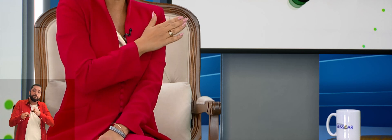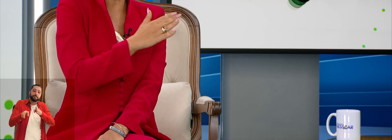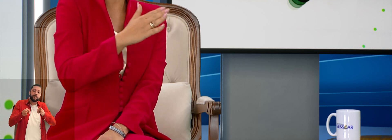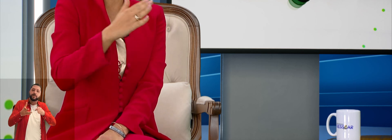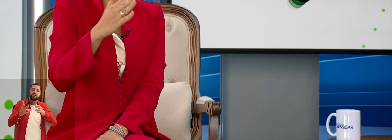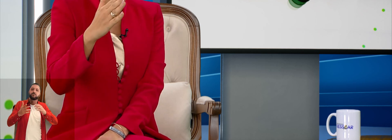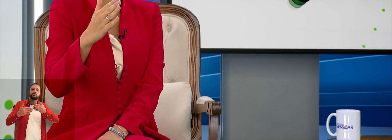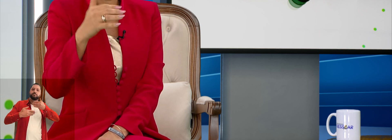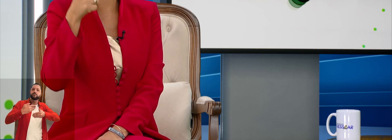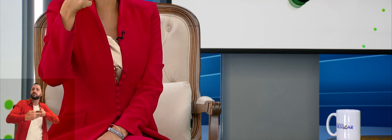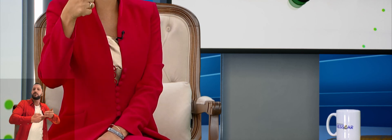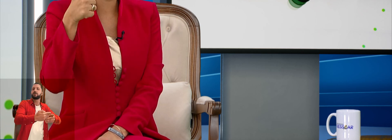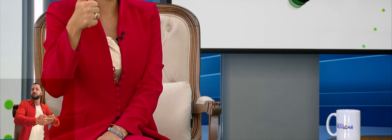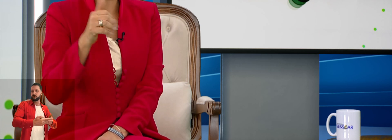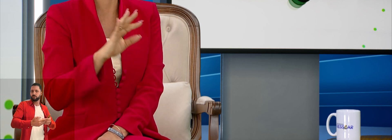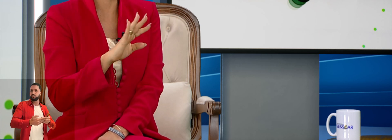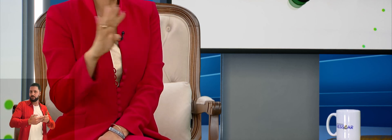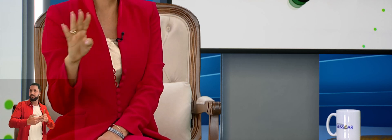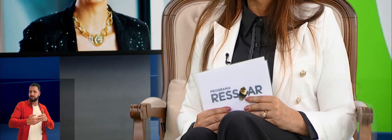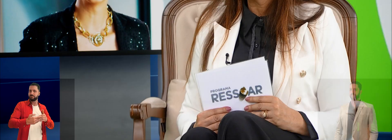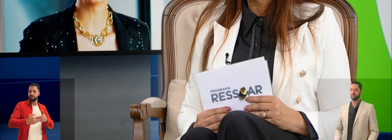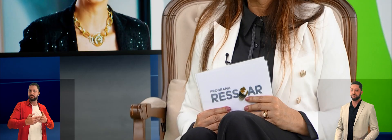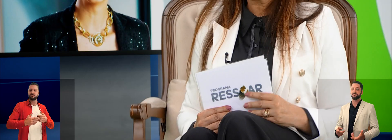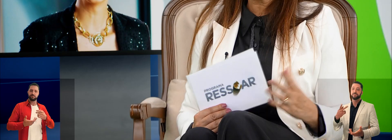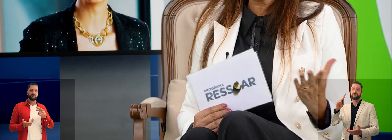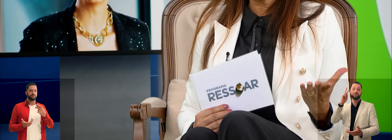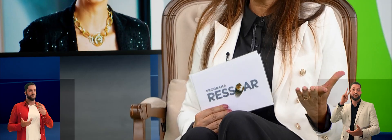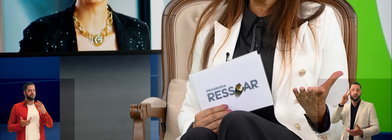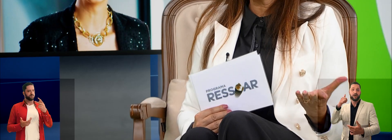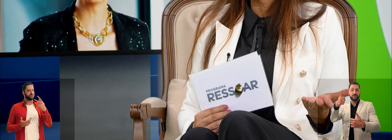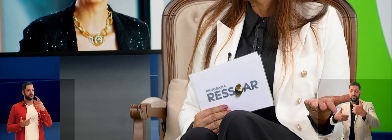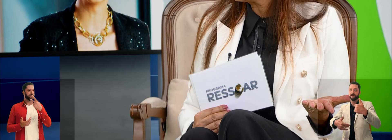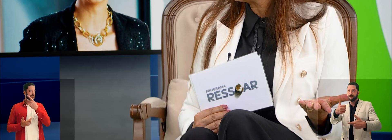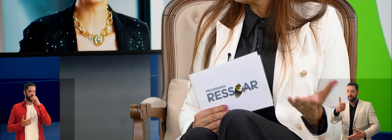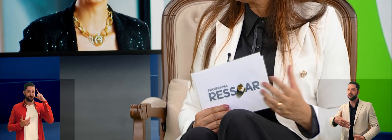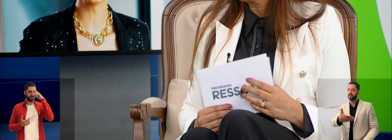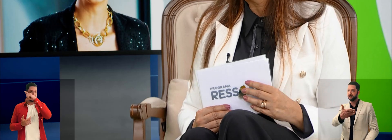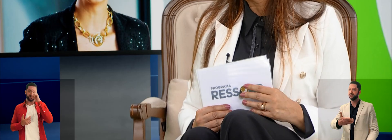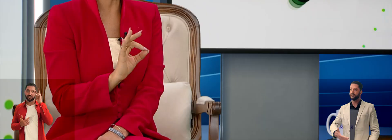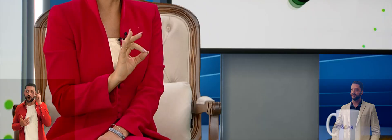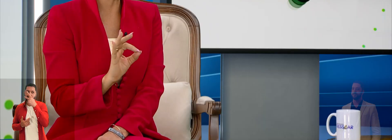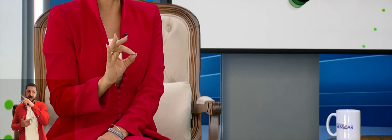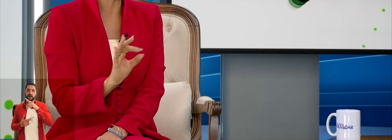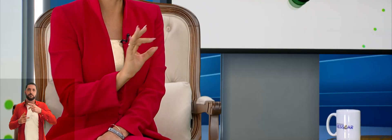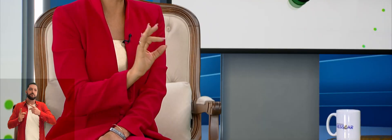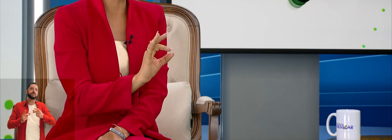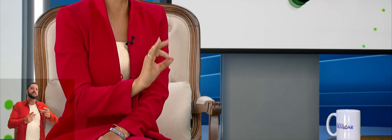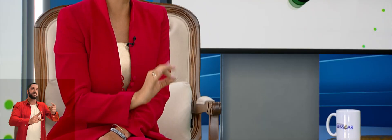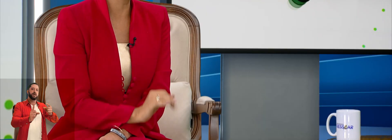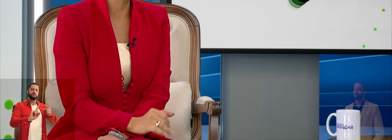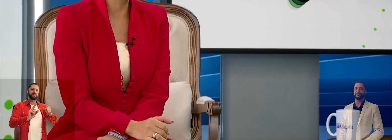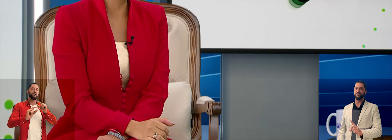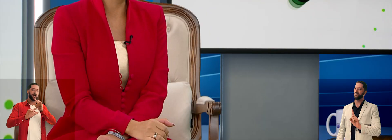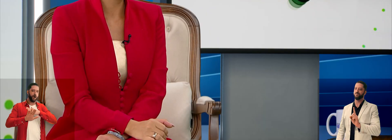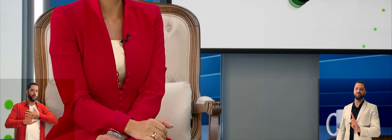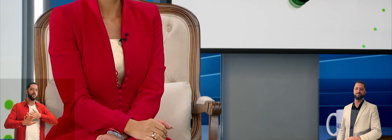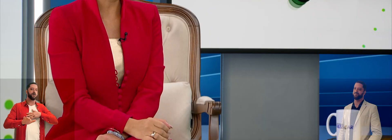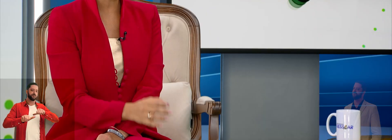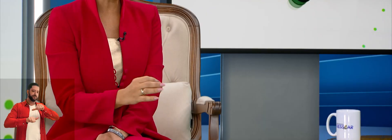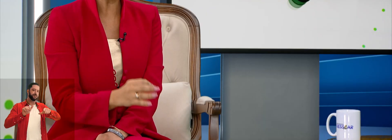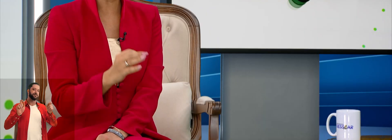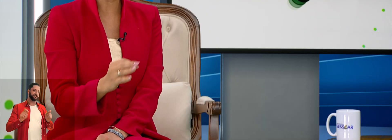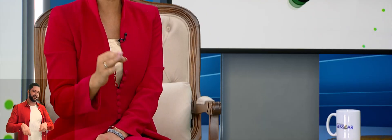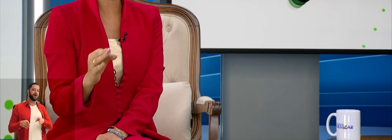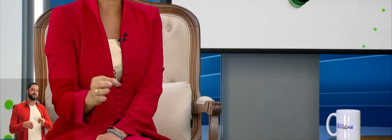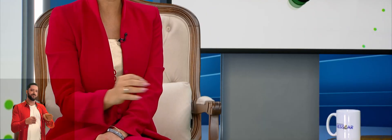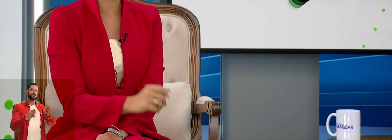seja parte do processo. Pode ser que seja parte do processo. Contar a sua história. Mas uma história difícil não é definitiva. Não. É